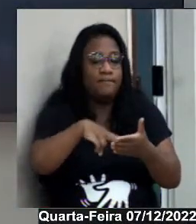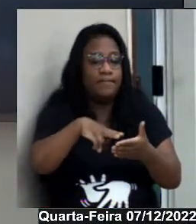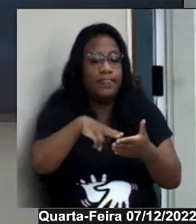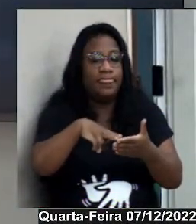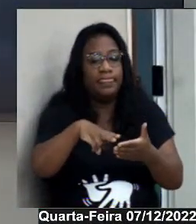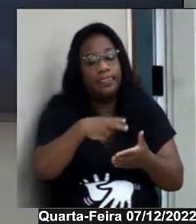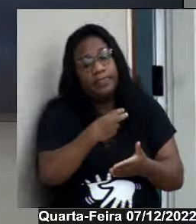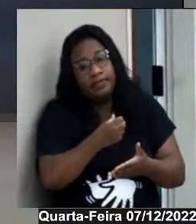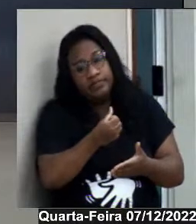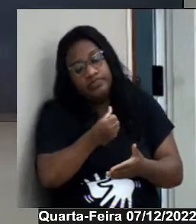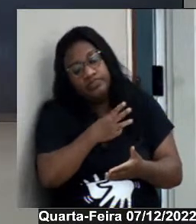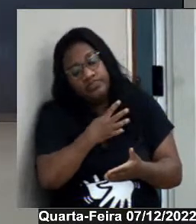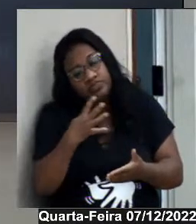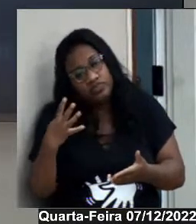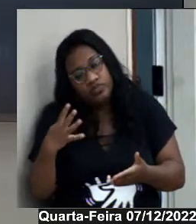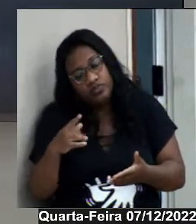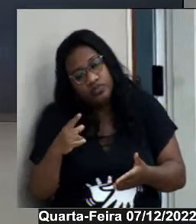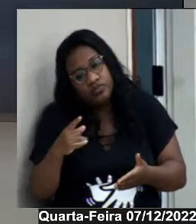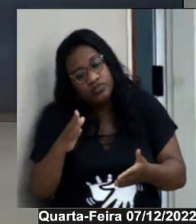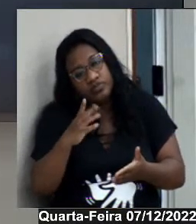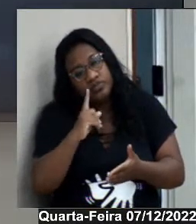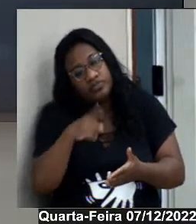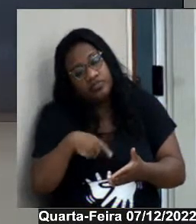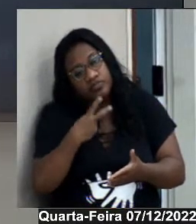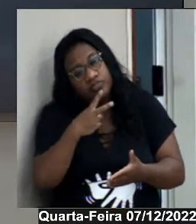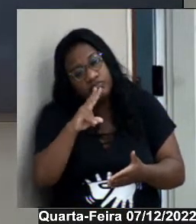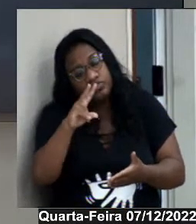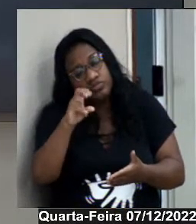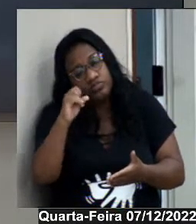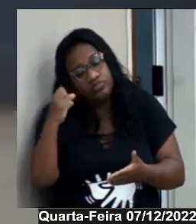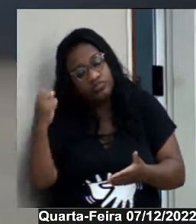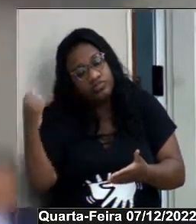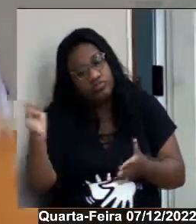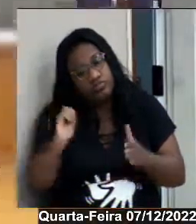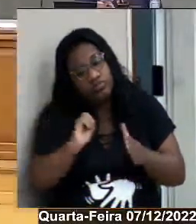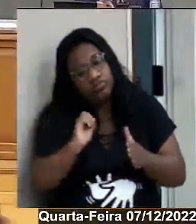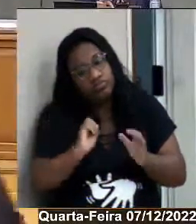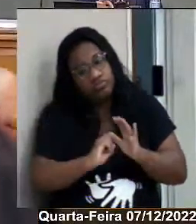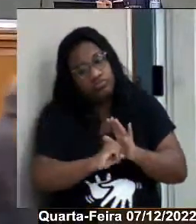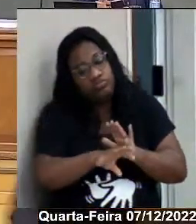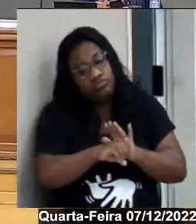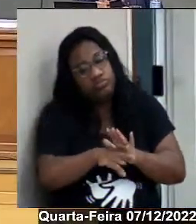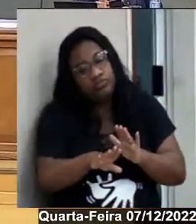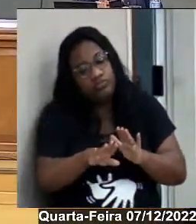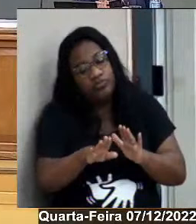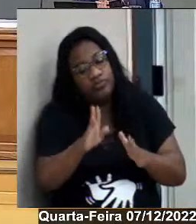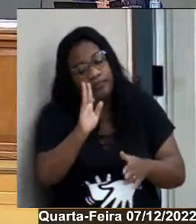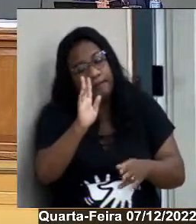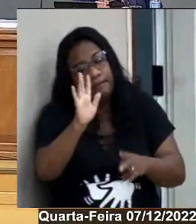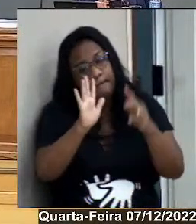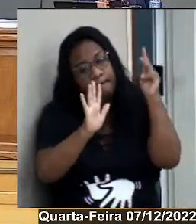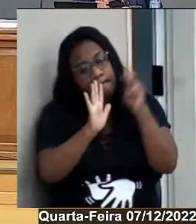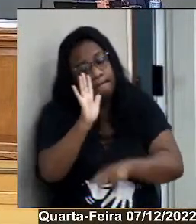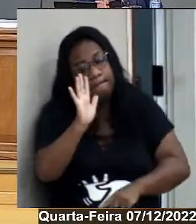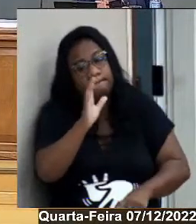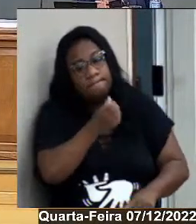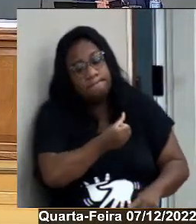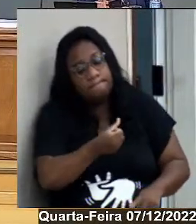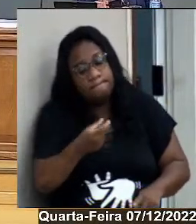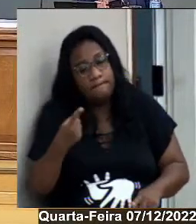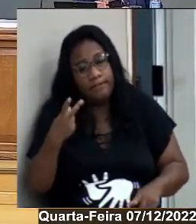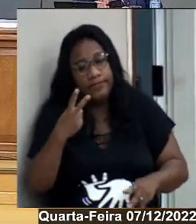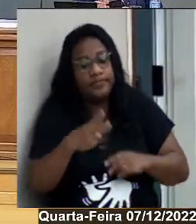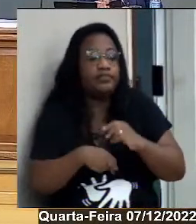projeto de decreto legislativo número 61/2022. Parecer da Comissão Mista Permanente, projeto de decreto legislativo